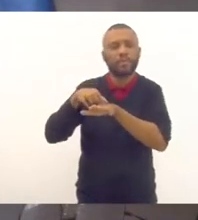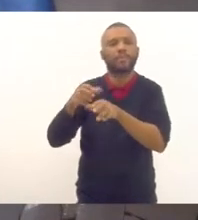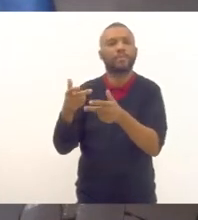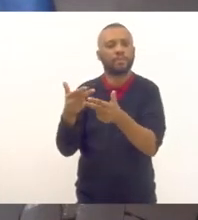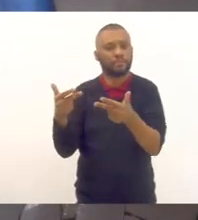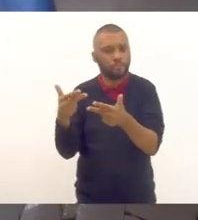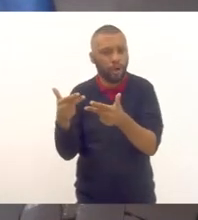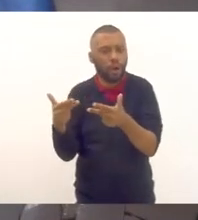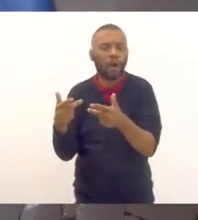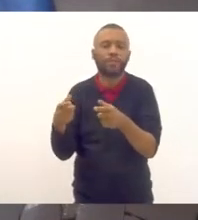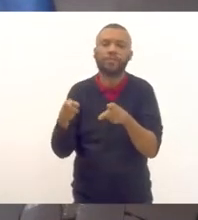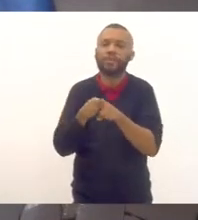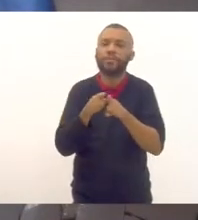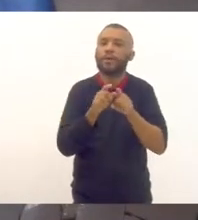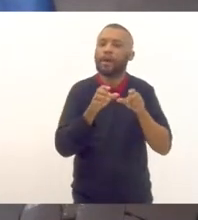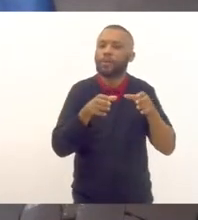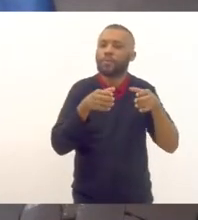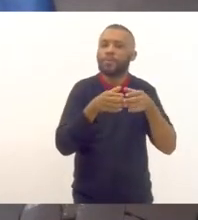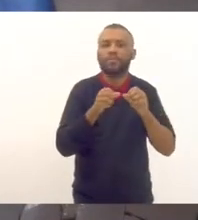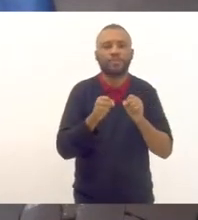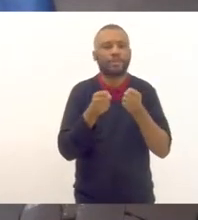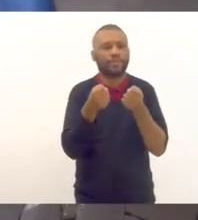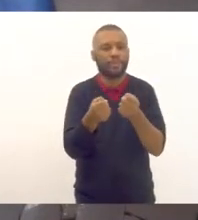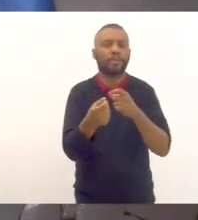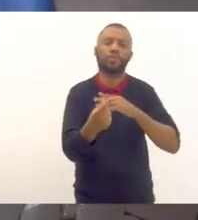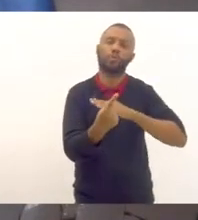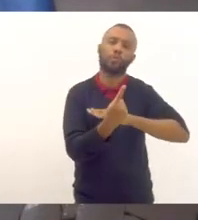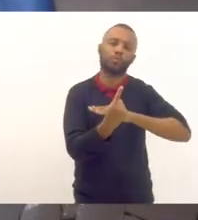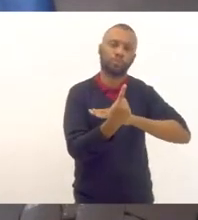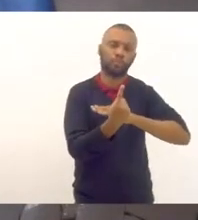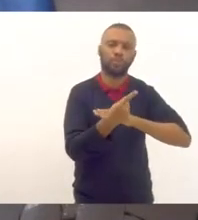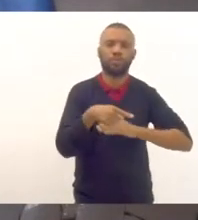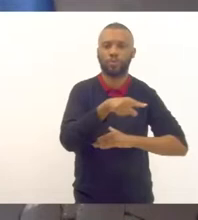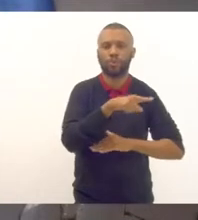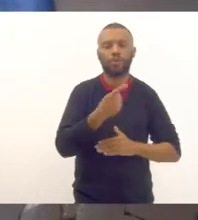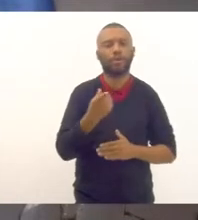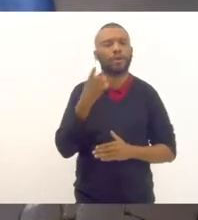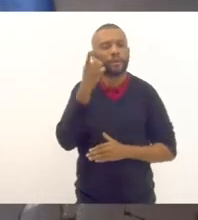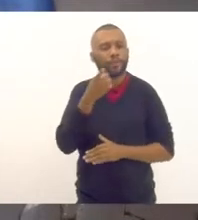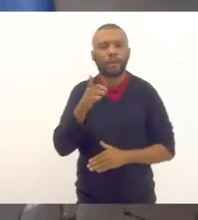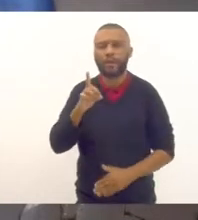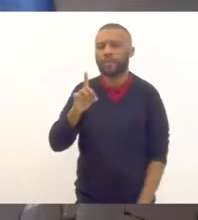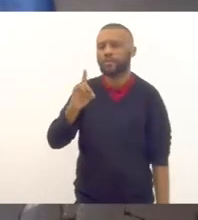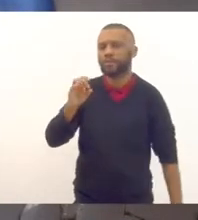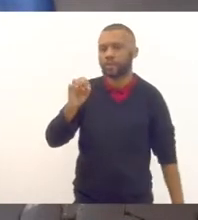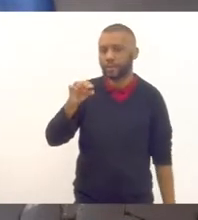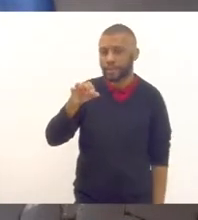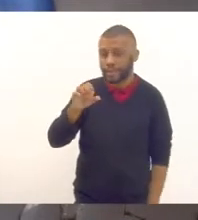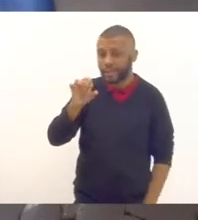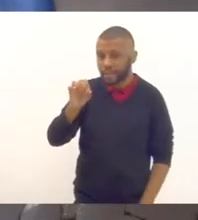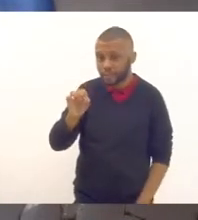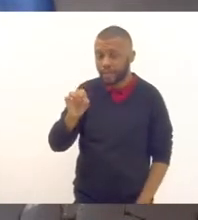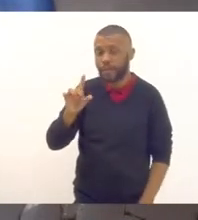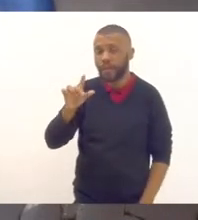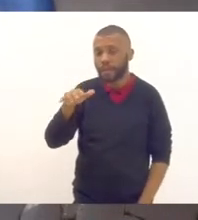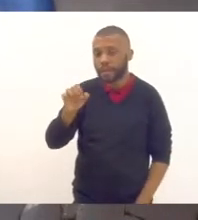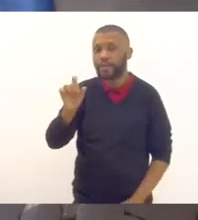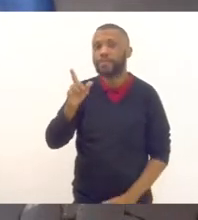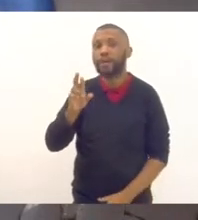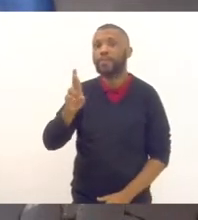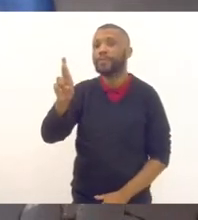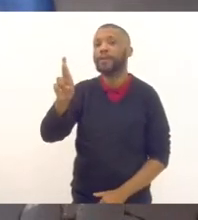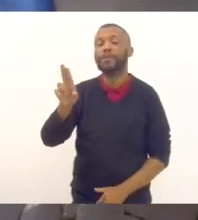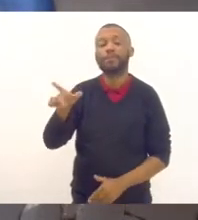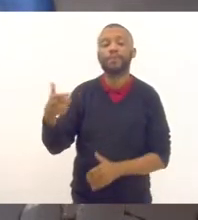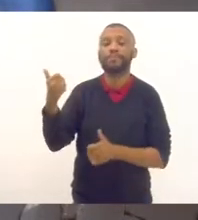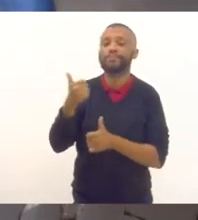e a Comissão de Defesa do Consumidor. Deputado Dionísio Lins, representado aqui muito bem pela doutora Flávia Aguiar. Com a palavra,